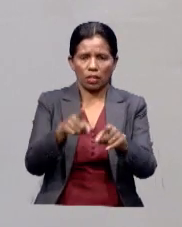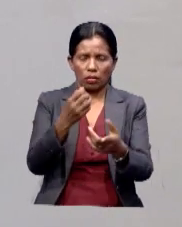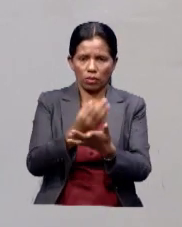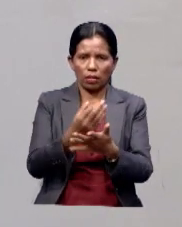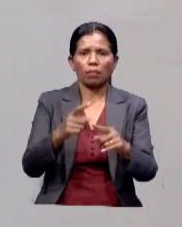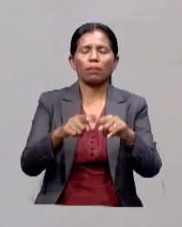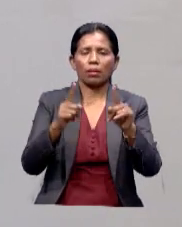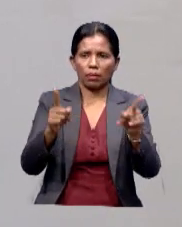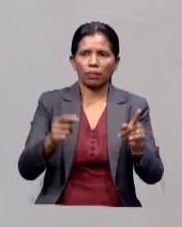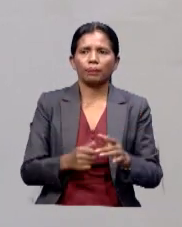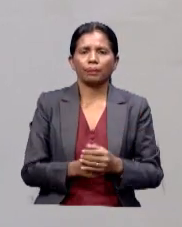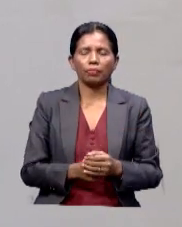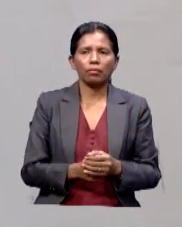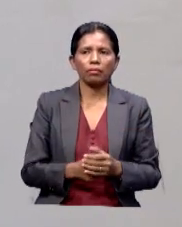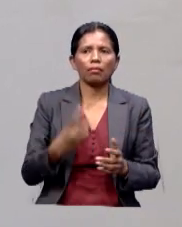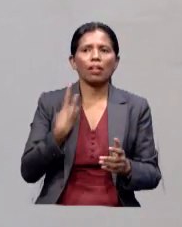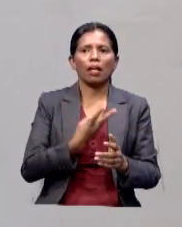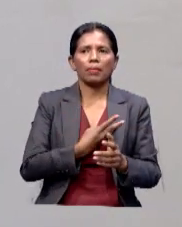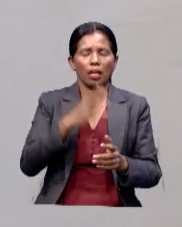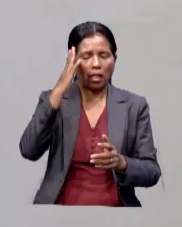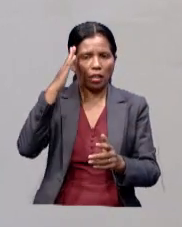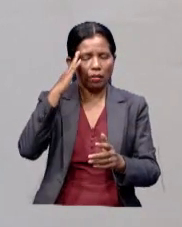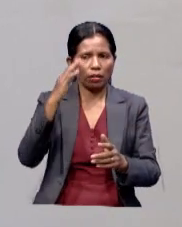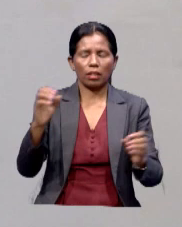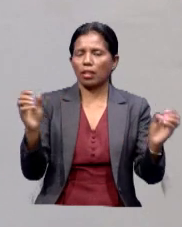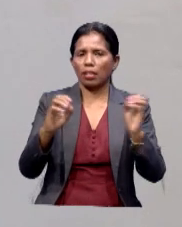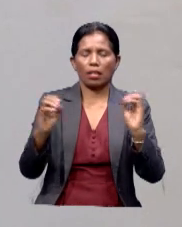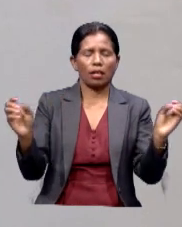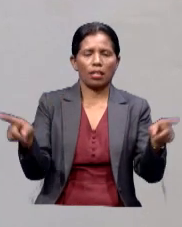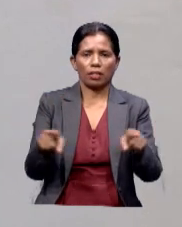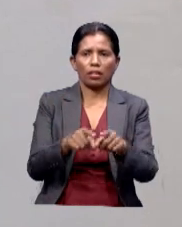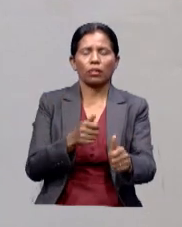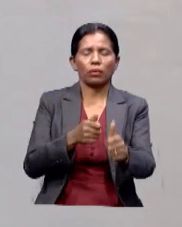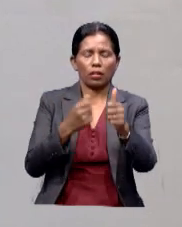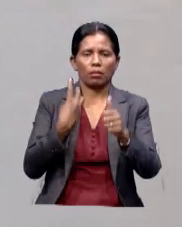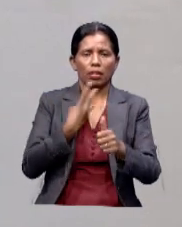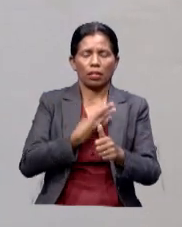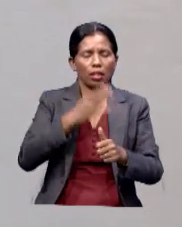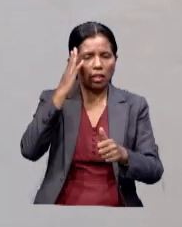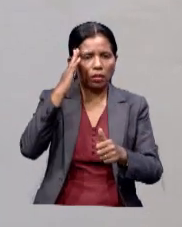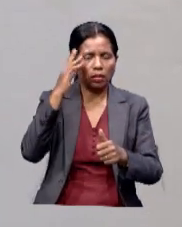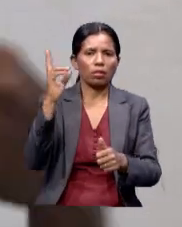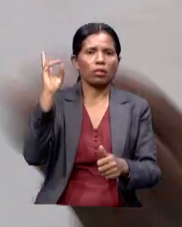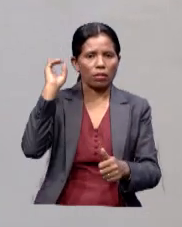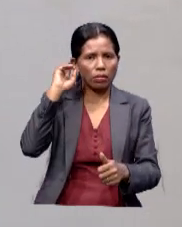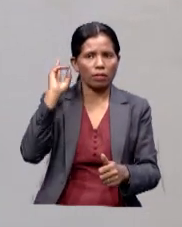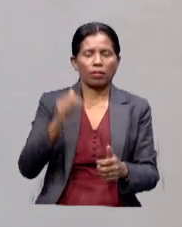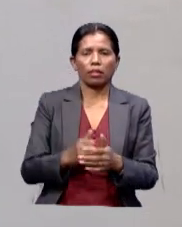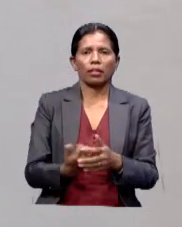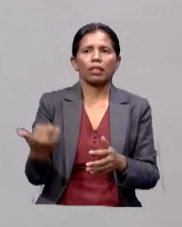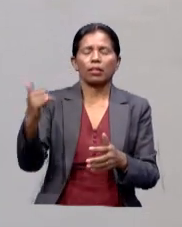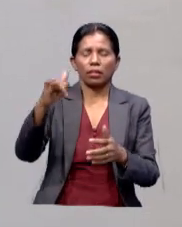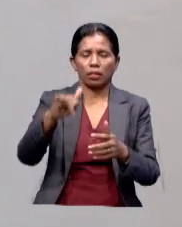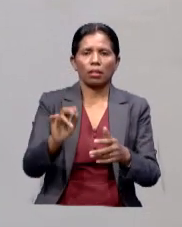be caso idane amni hanuin heldet mas buatne la acontecen se tuira amni hanuin rona ba dia kata se mak